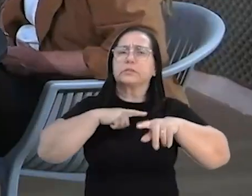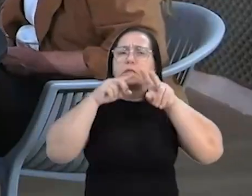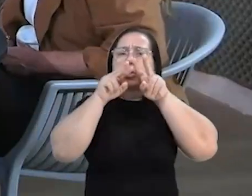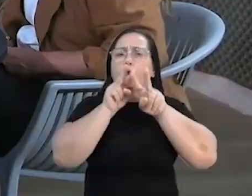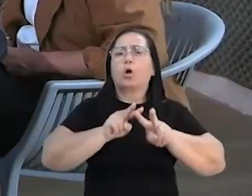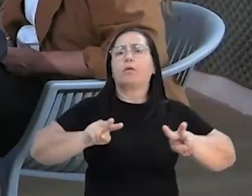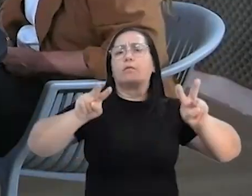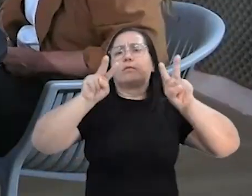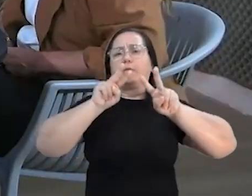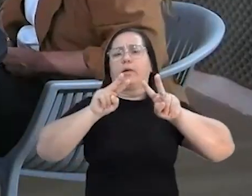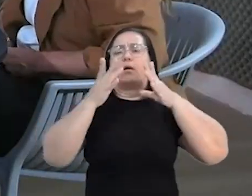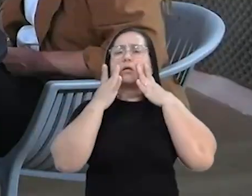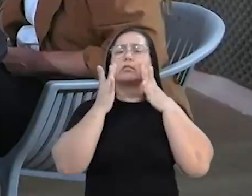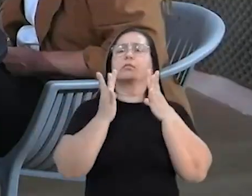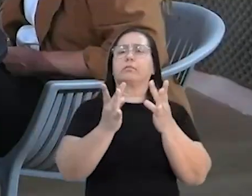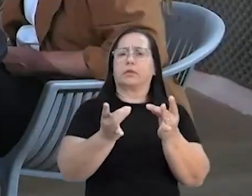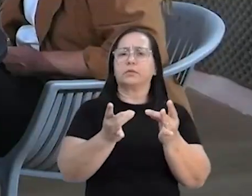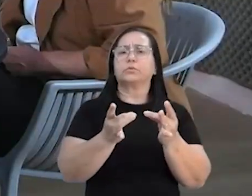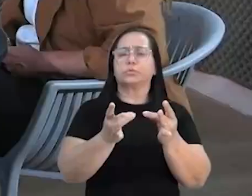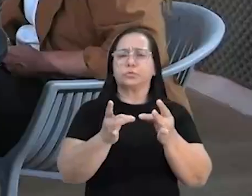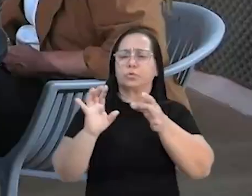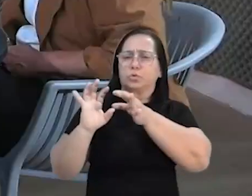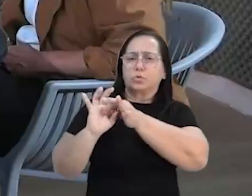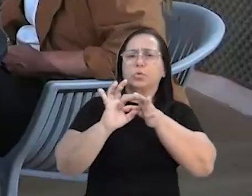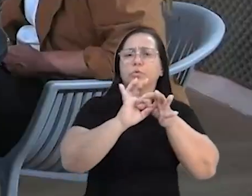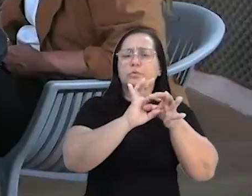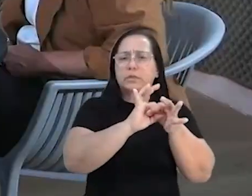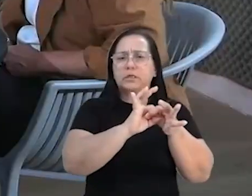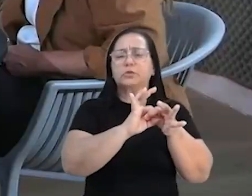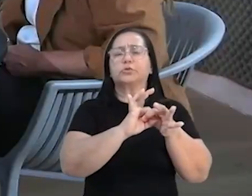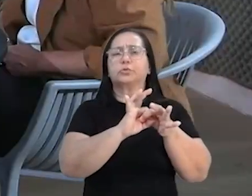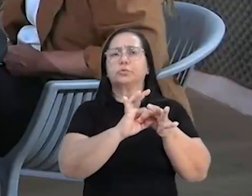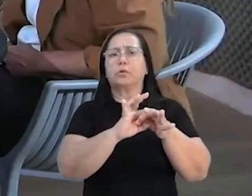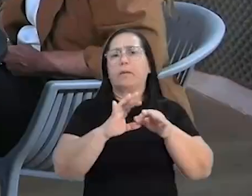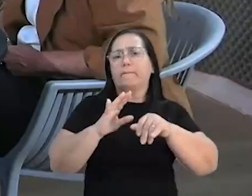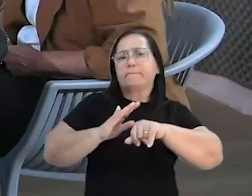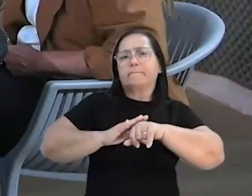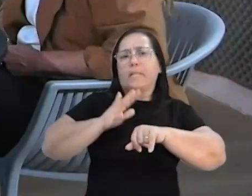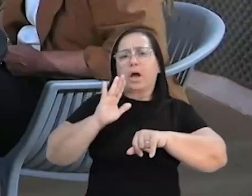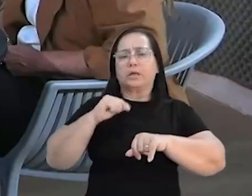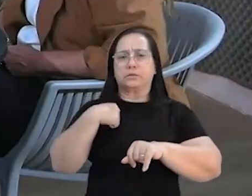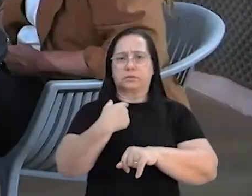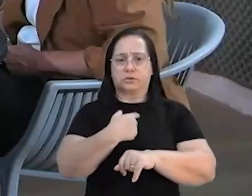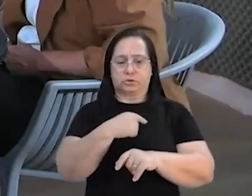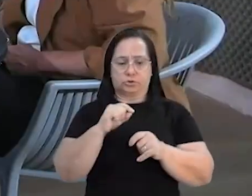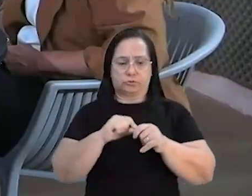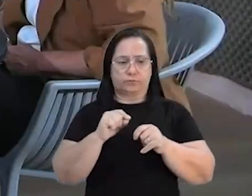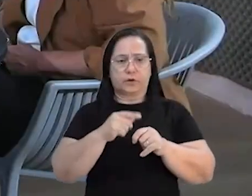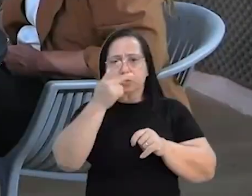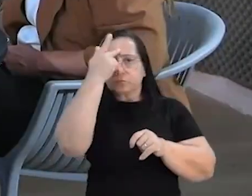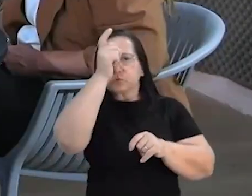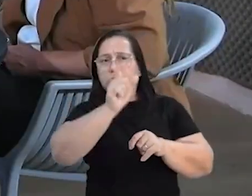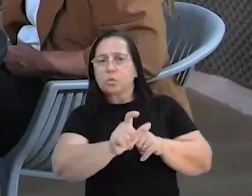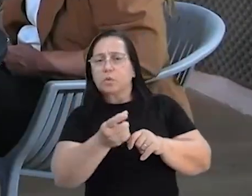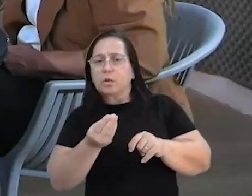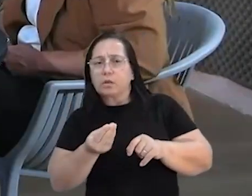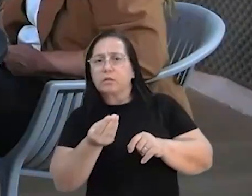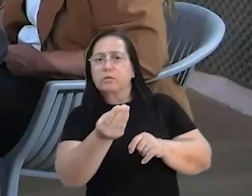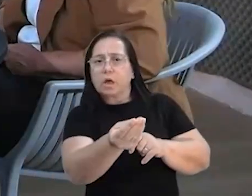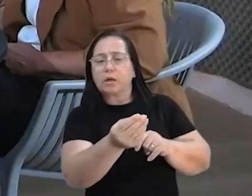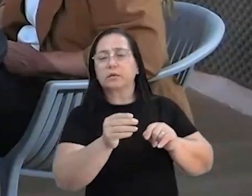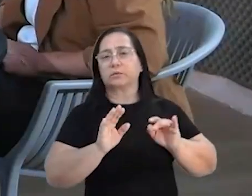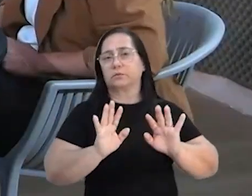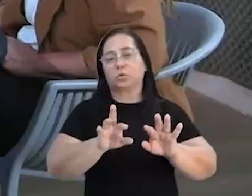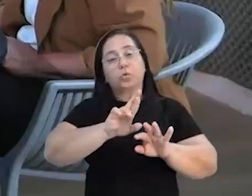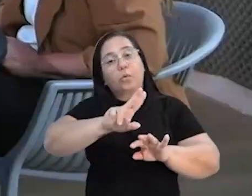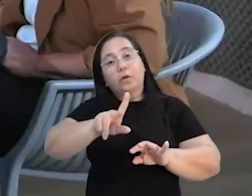olhar atento num contexto mais da forma como a gente faz e para quem a gente faz, né? Então,